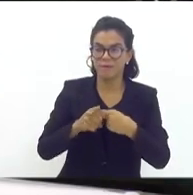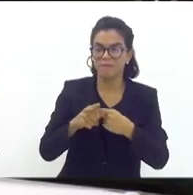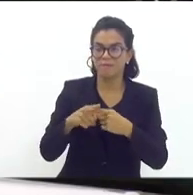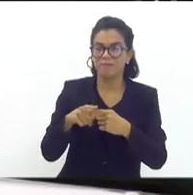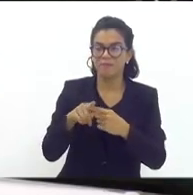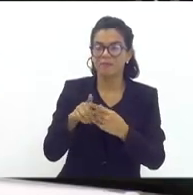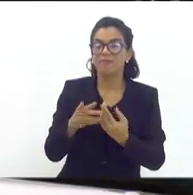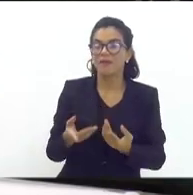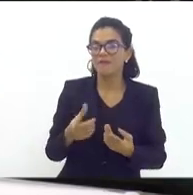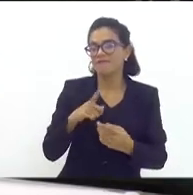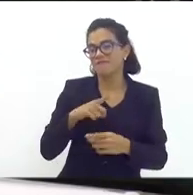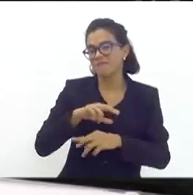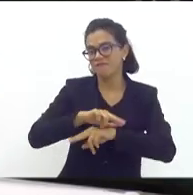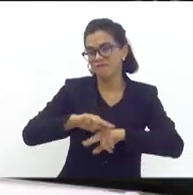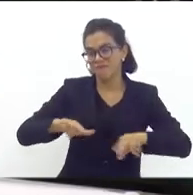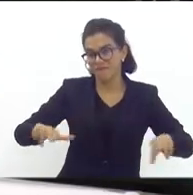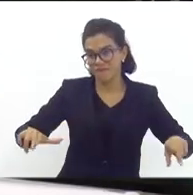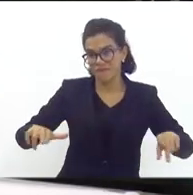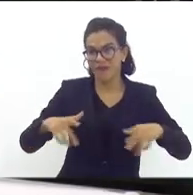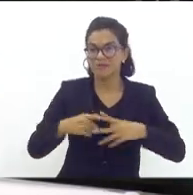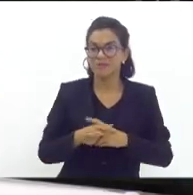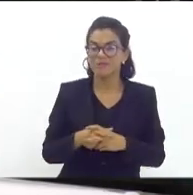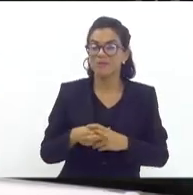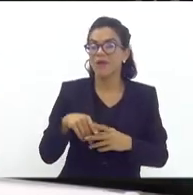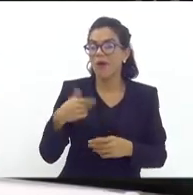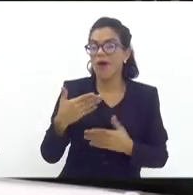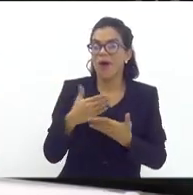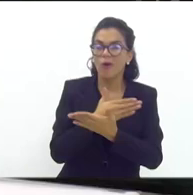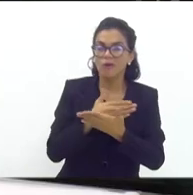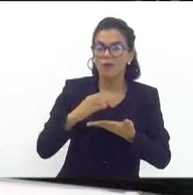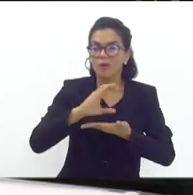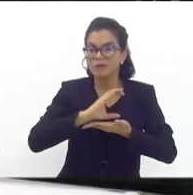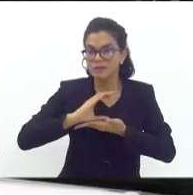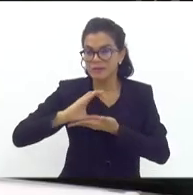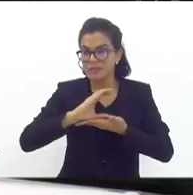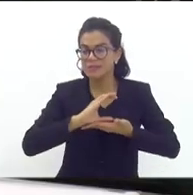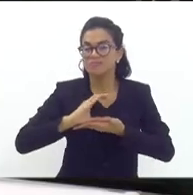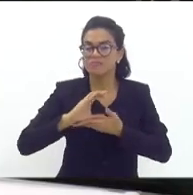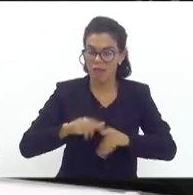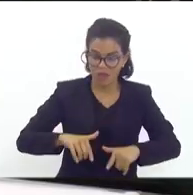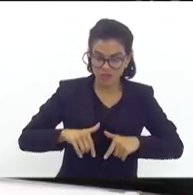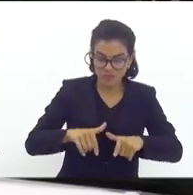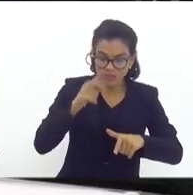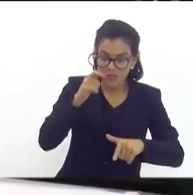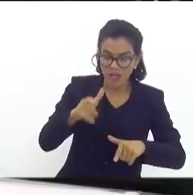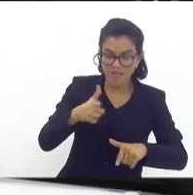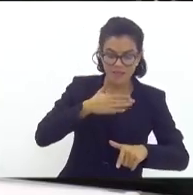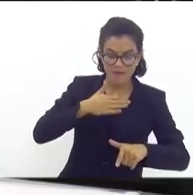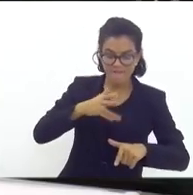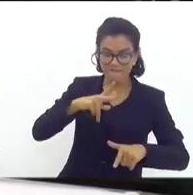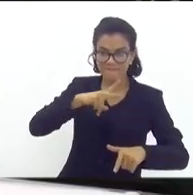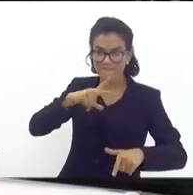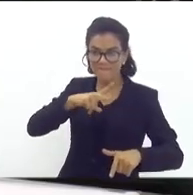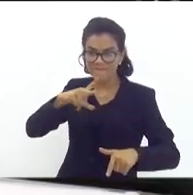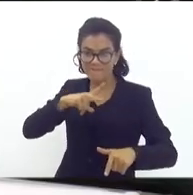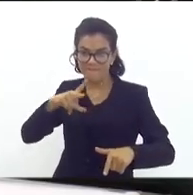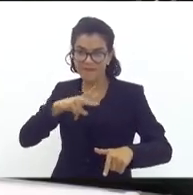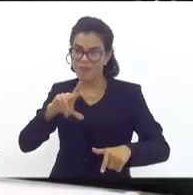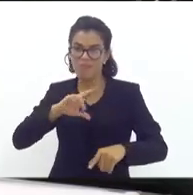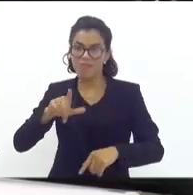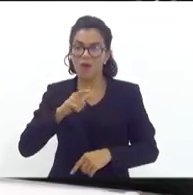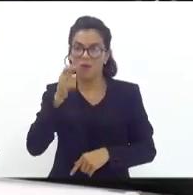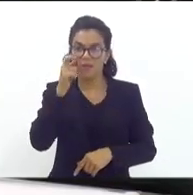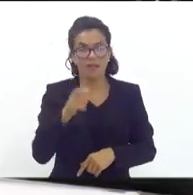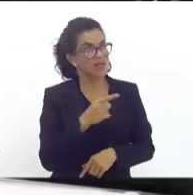por vários fatores em determinado momento alguns conselheiros alguns reguladores passam agir no interesse diferente do que o poder concedente